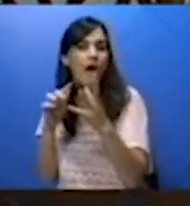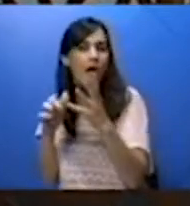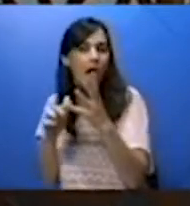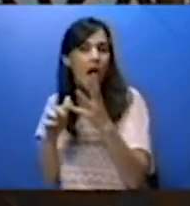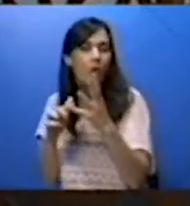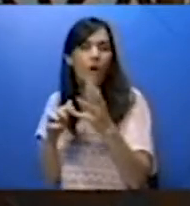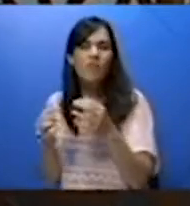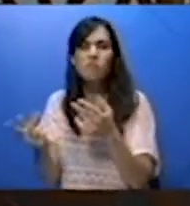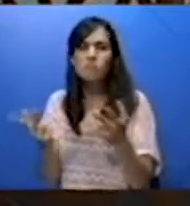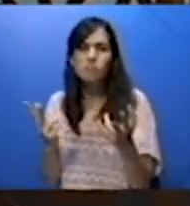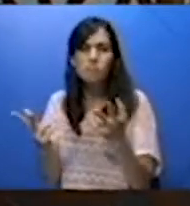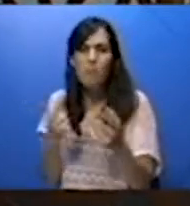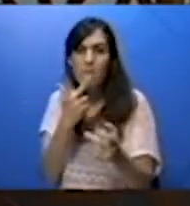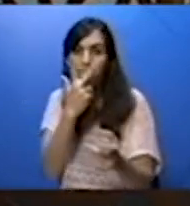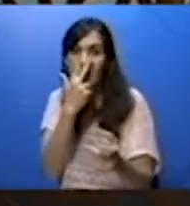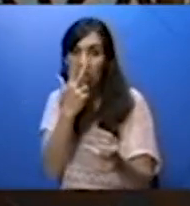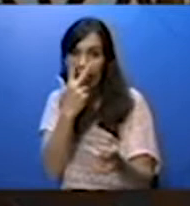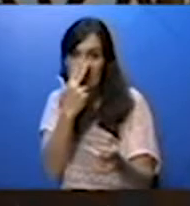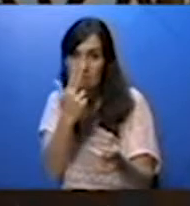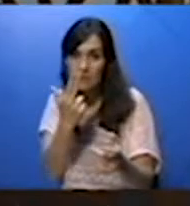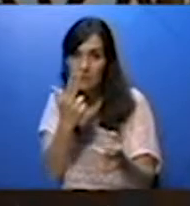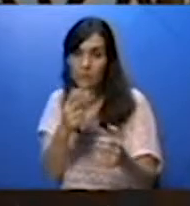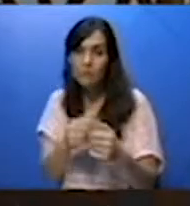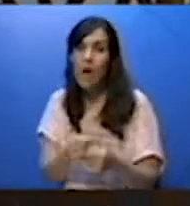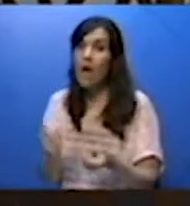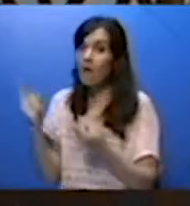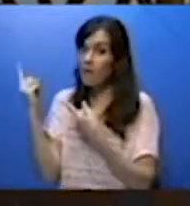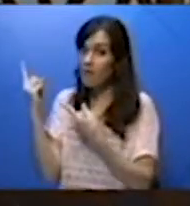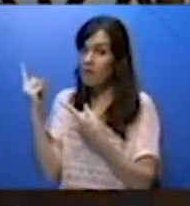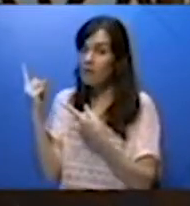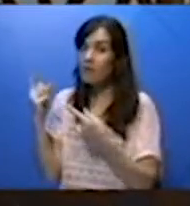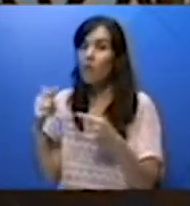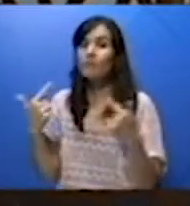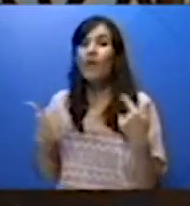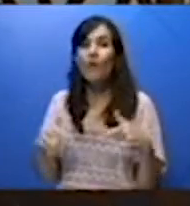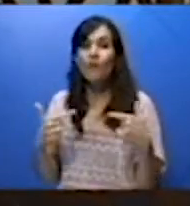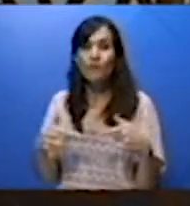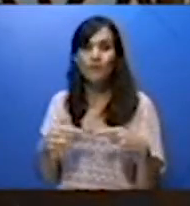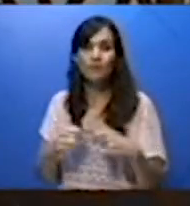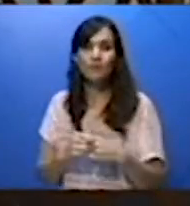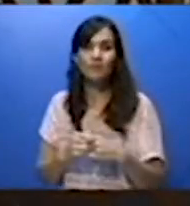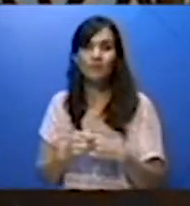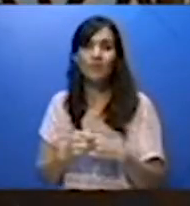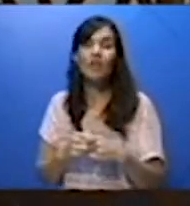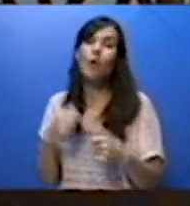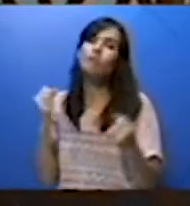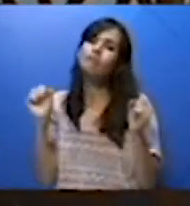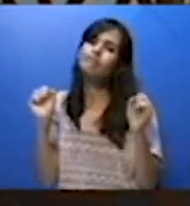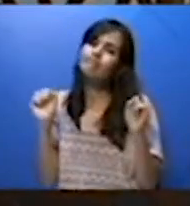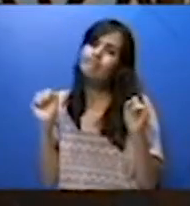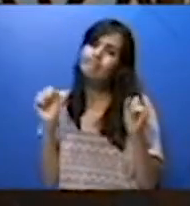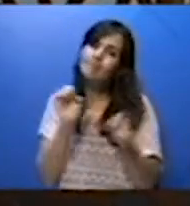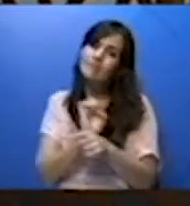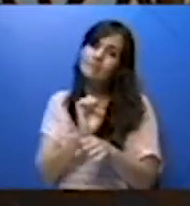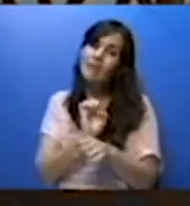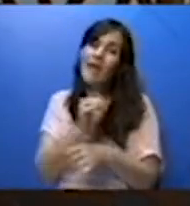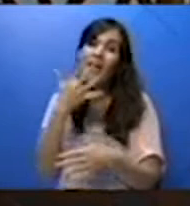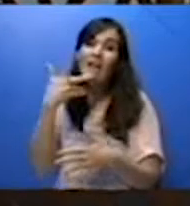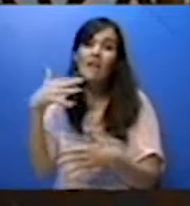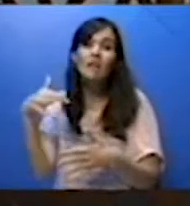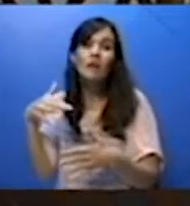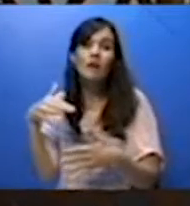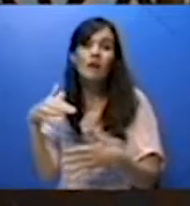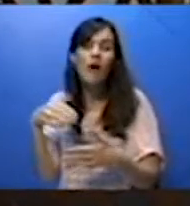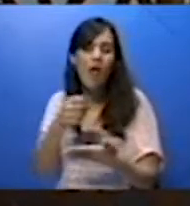é bem em conta mas aqui é um desafio no desafios espero se a criança e escreva